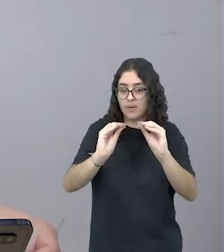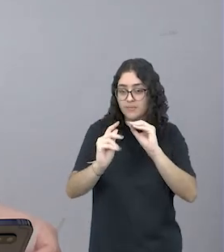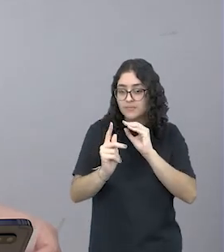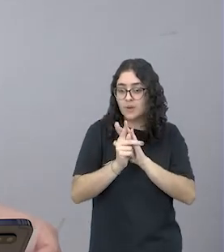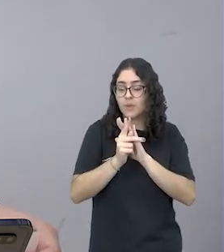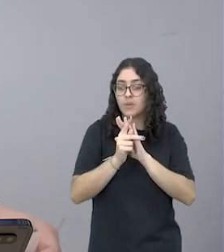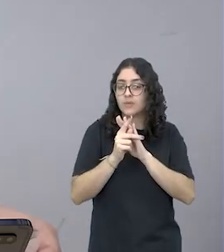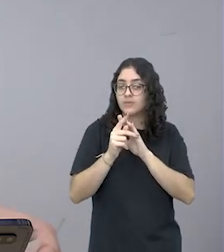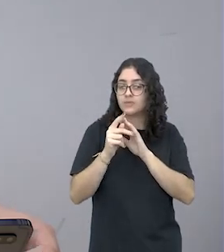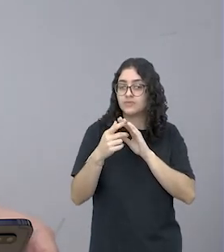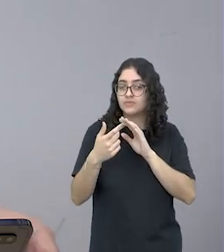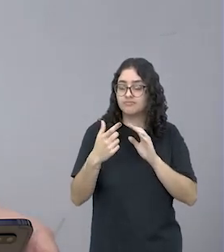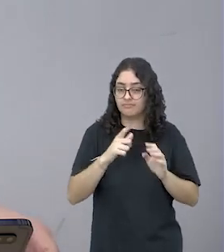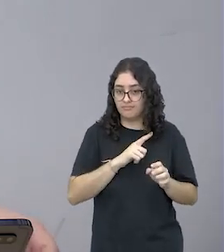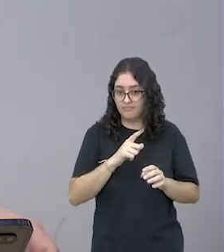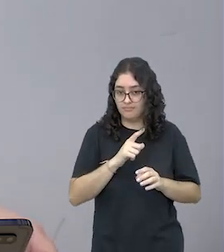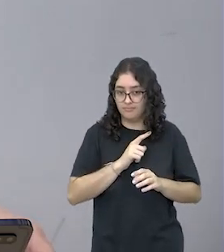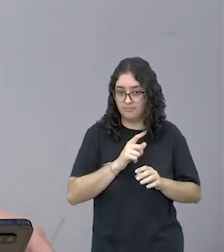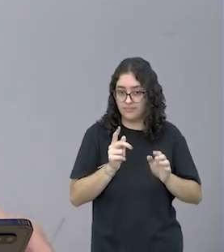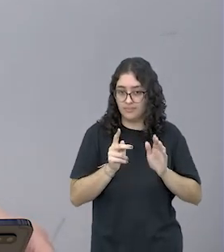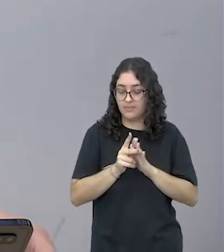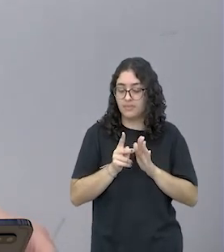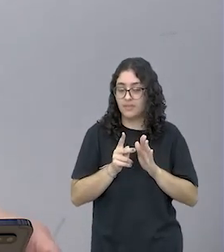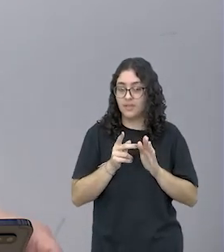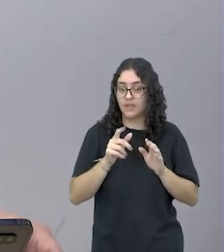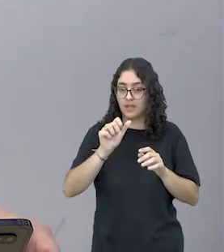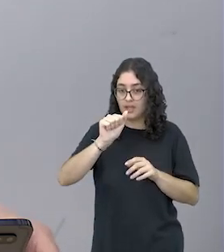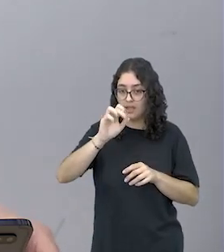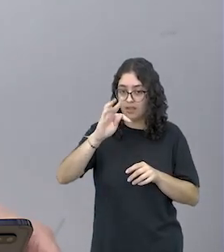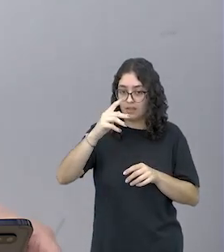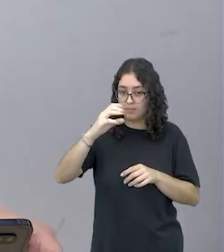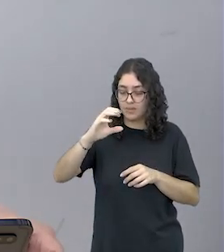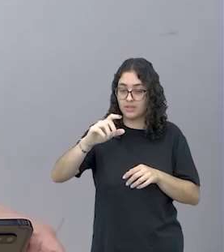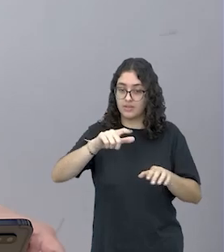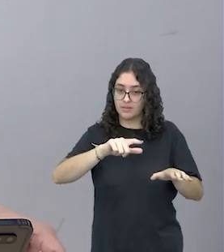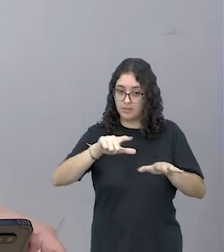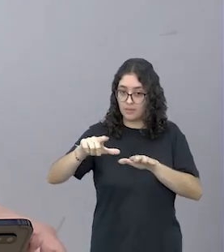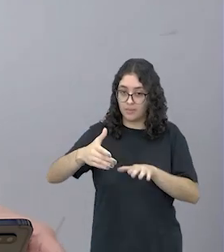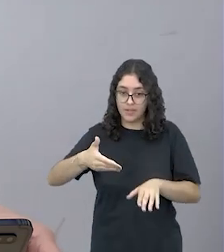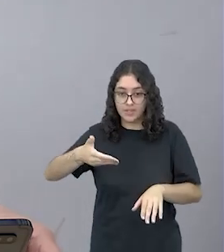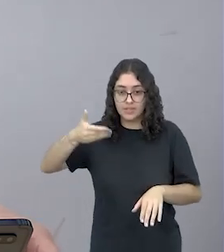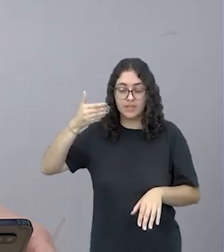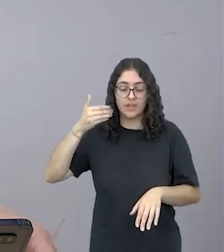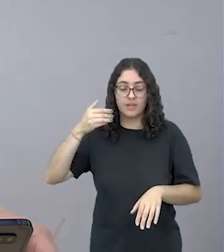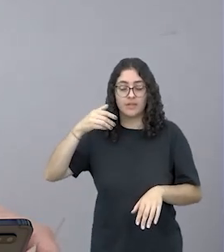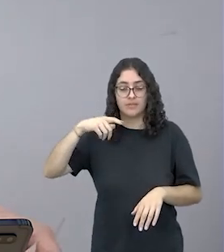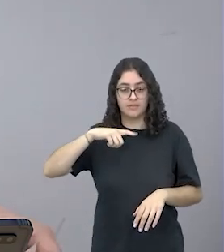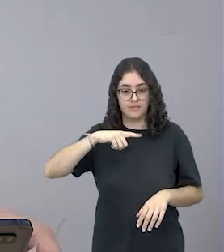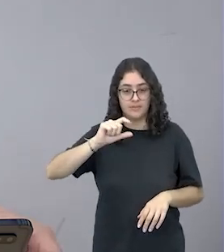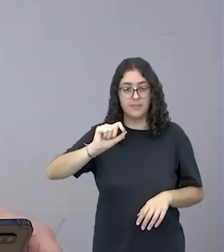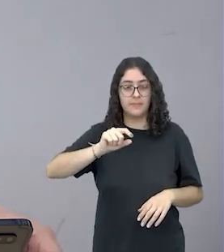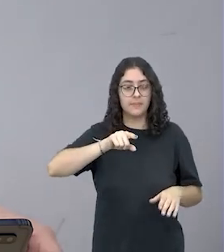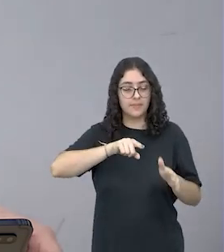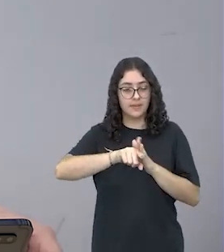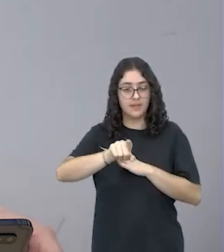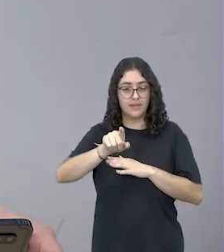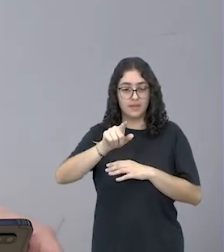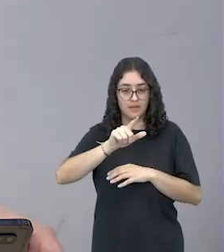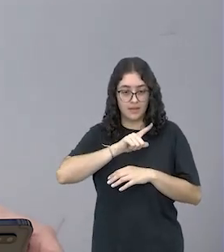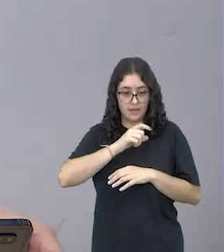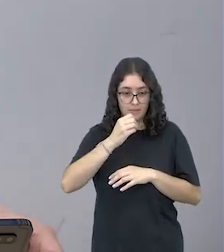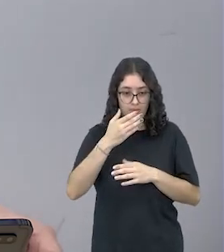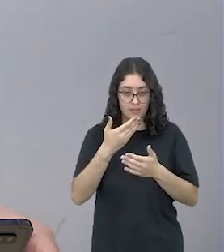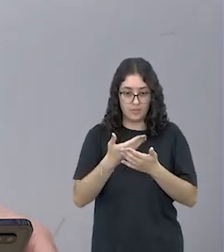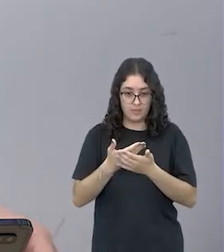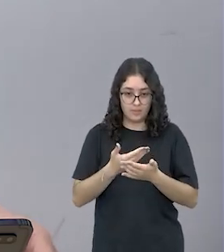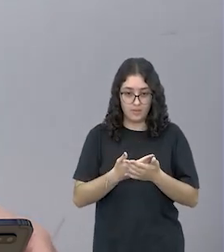sobre superdotação da aula da ATPC passada, semana passada, a Maria Aparecida, que ela perguntou: o Estado tem escolas